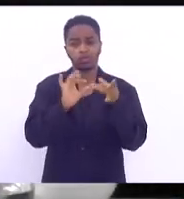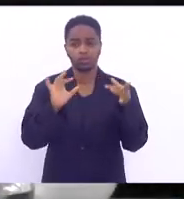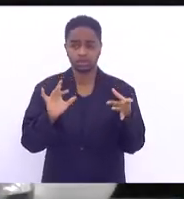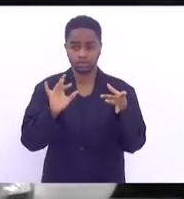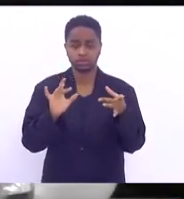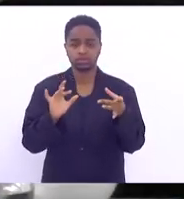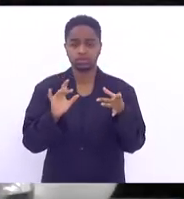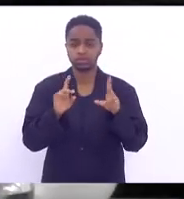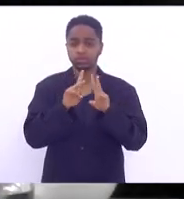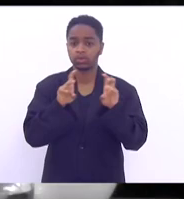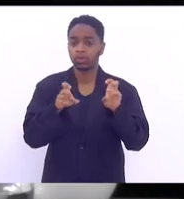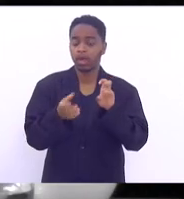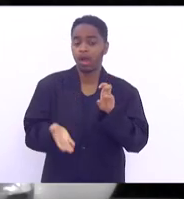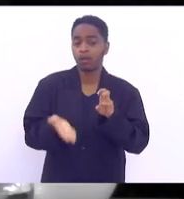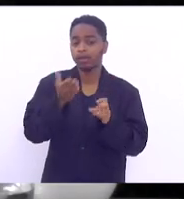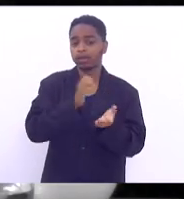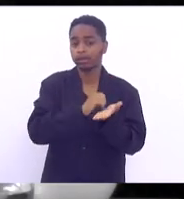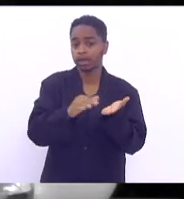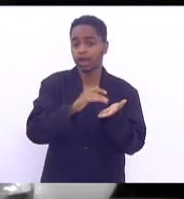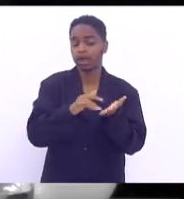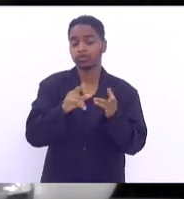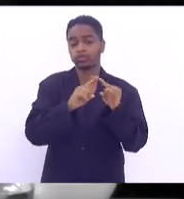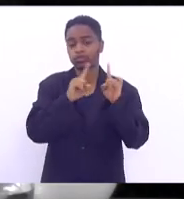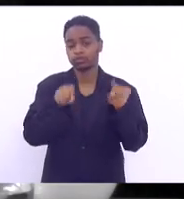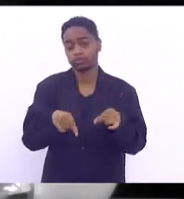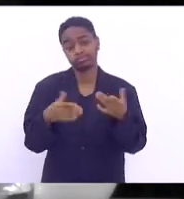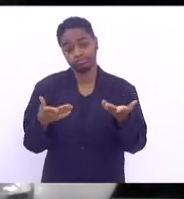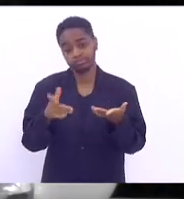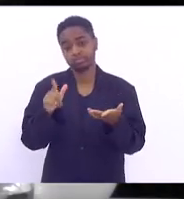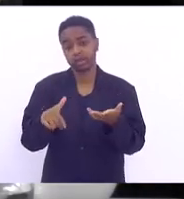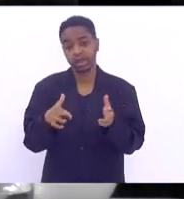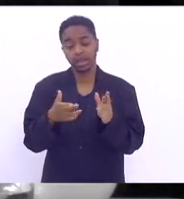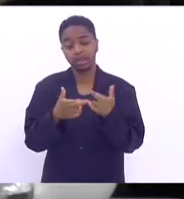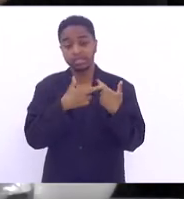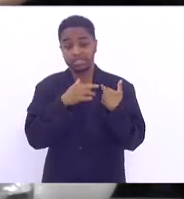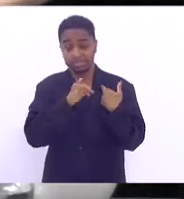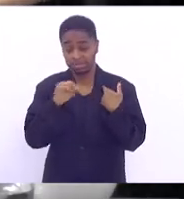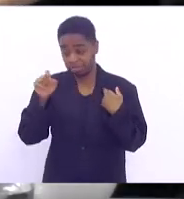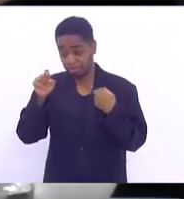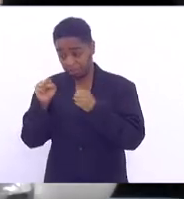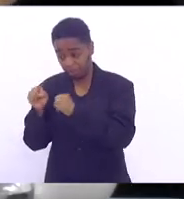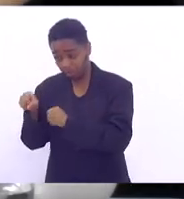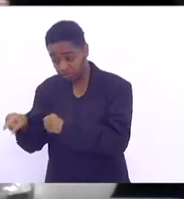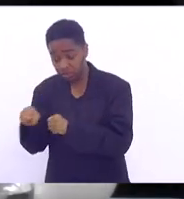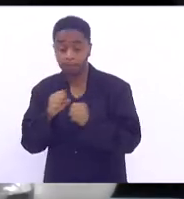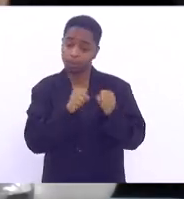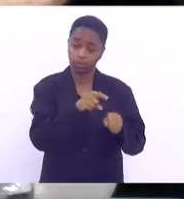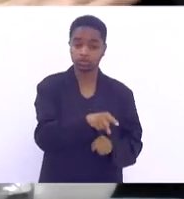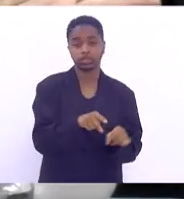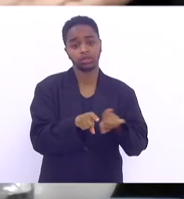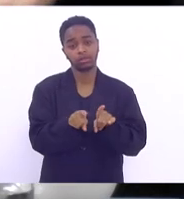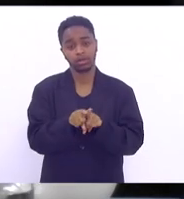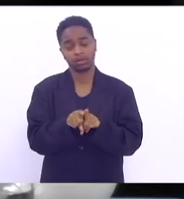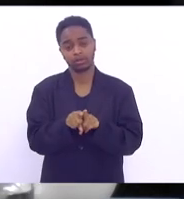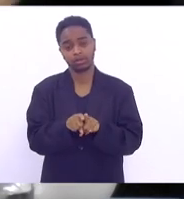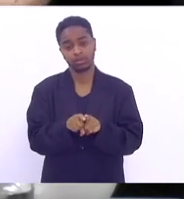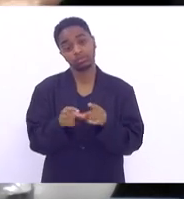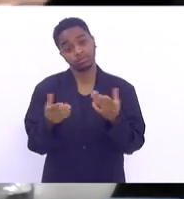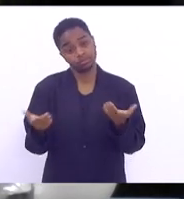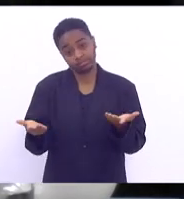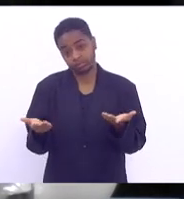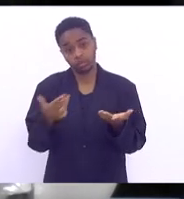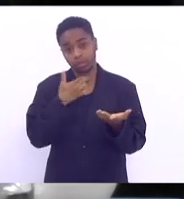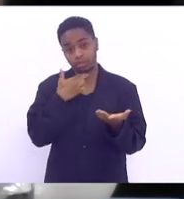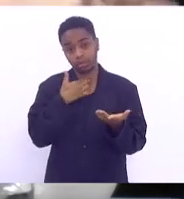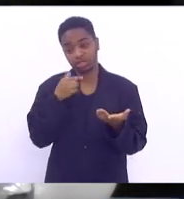de aumento de despesa de pessoal. É prerrogativa. Se não pode para um, pode para então, outro. Então, porque tem que ser ou bola ou búlica.